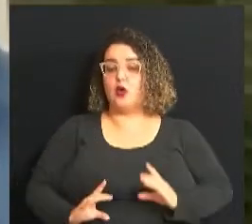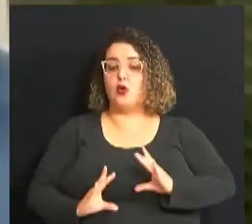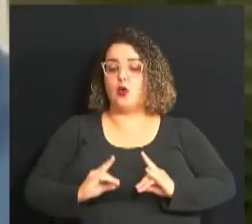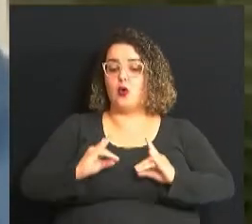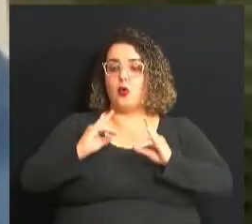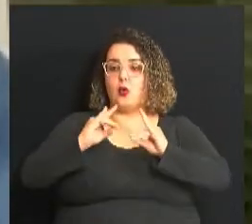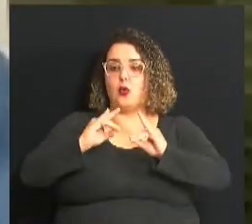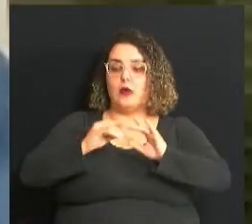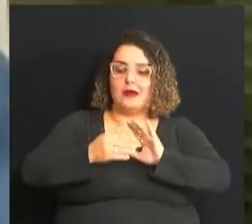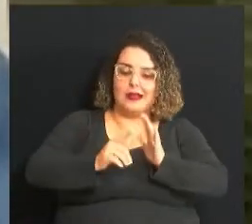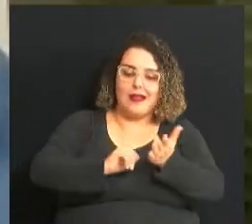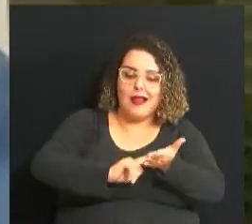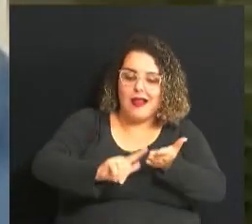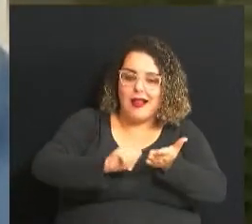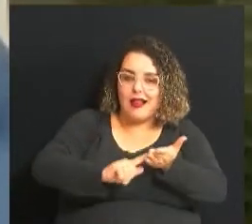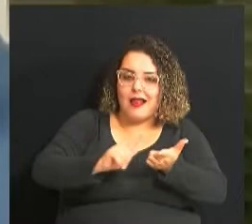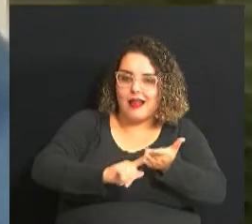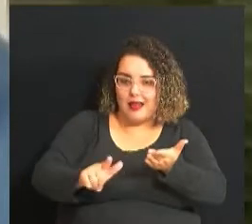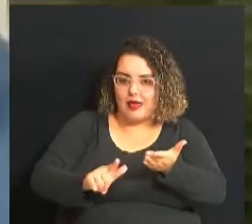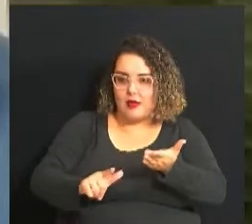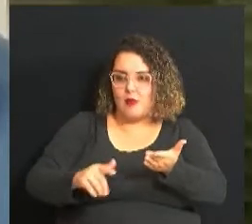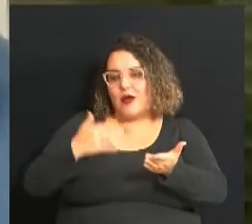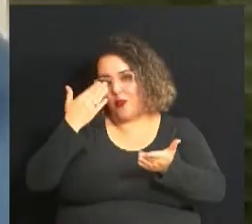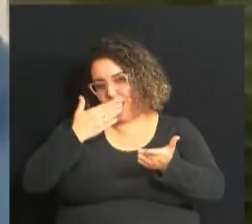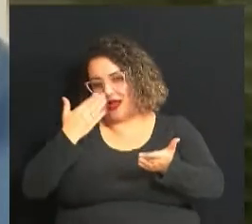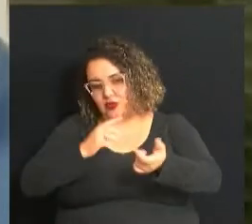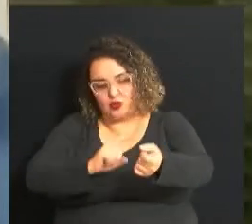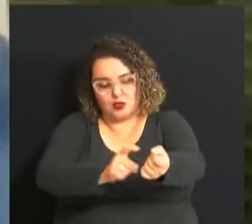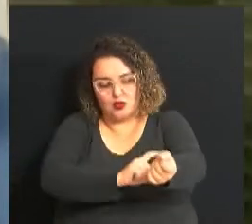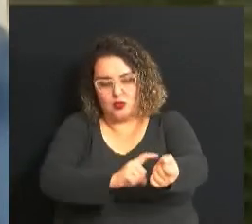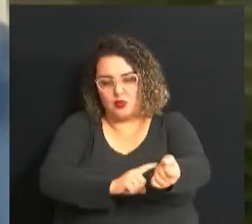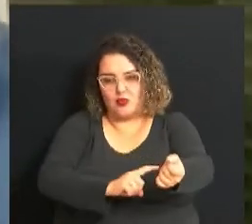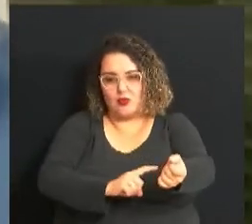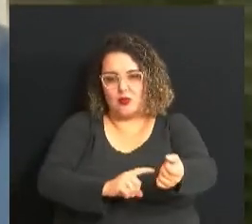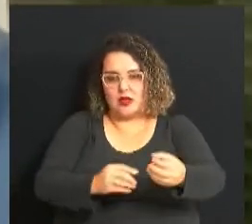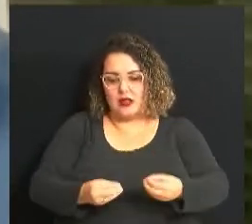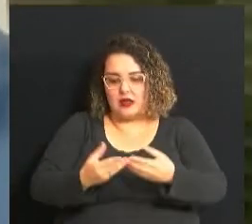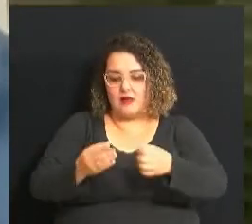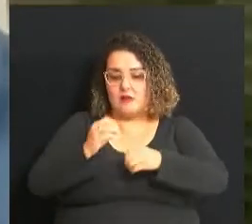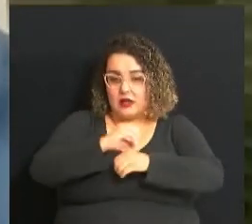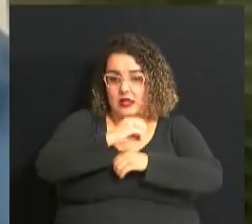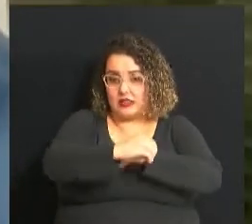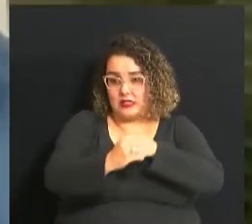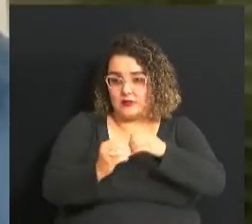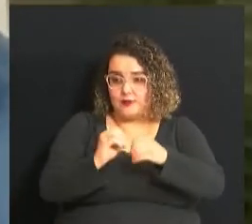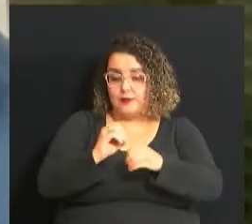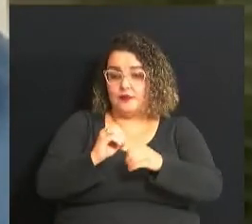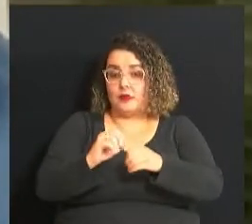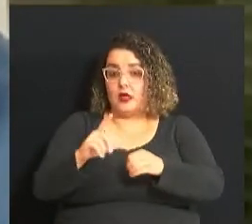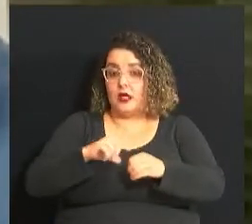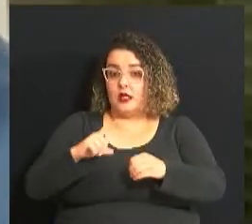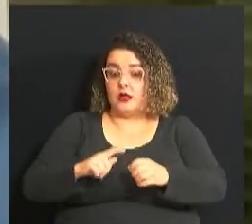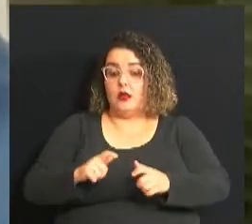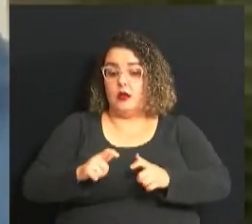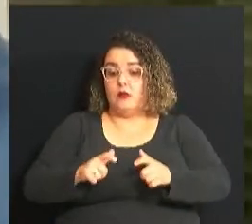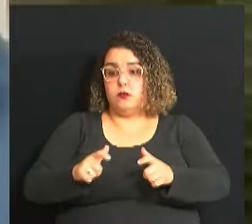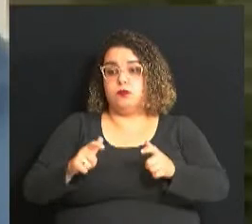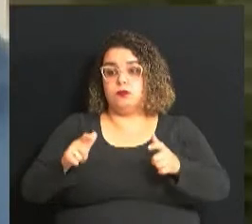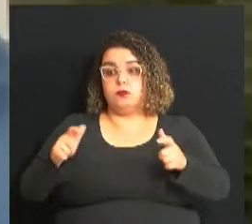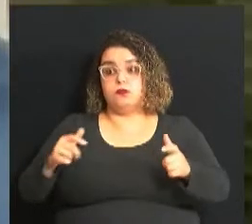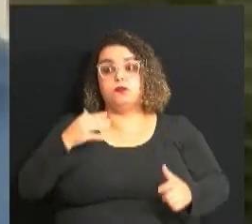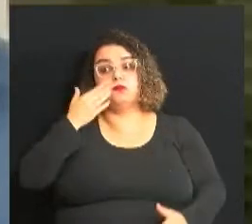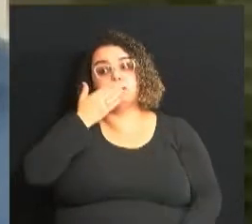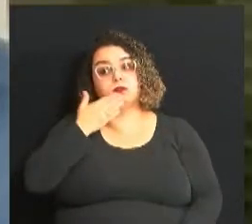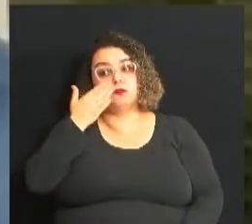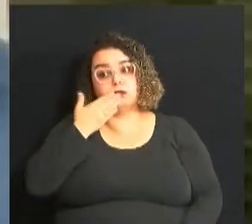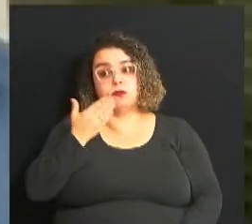do sangue e leva para as células, por falta disso, ele começa a ter um excesso dessa substância e essa substância